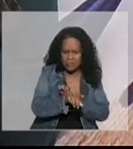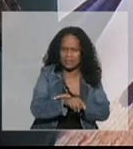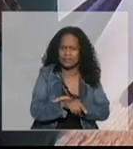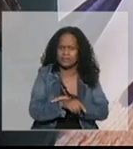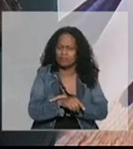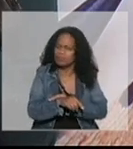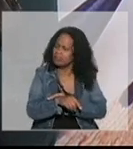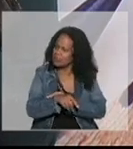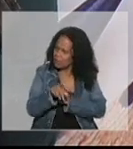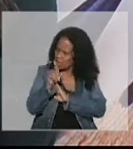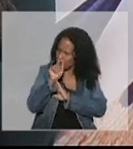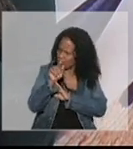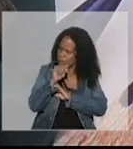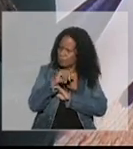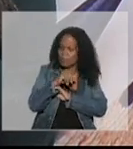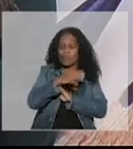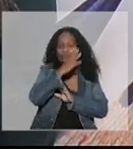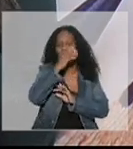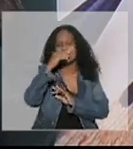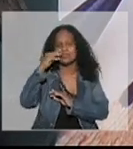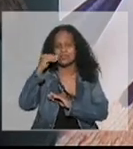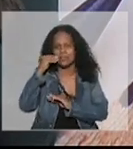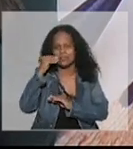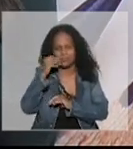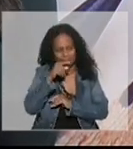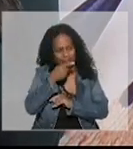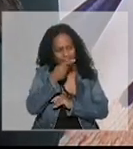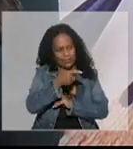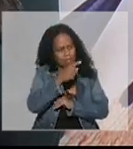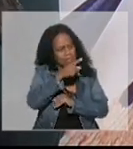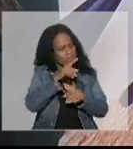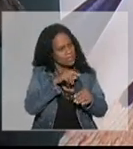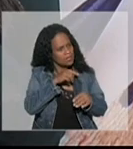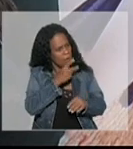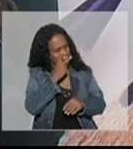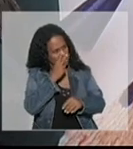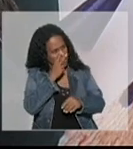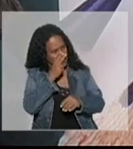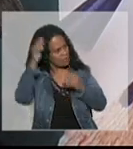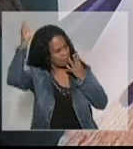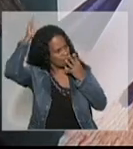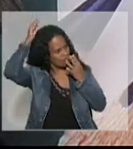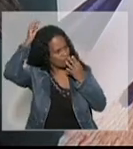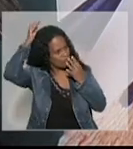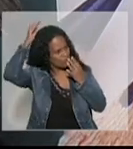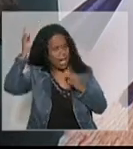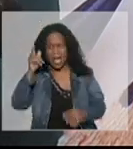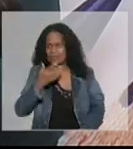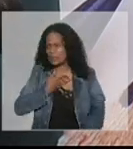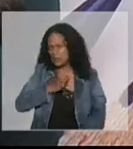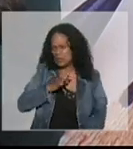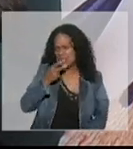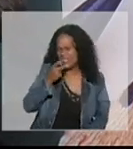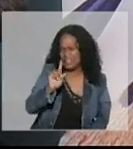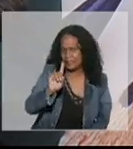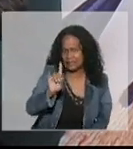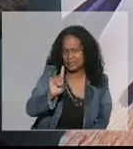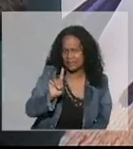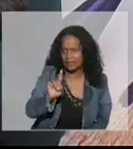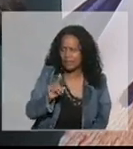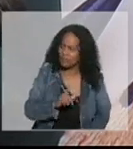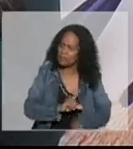falou assim, foi até um adolescente que me perguntou, falou assim, você parece muito com índia, não sei o quê. Você não fica